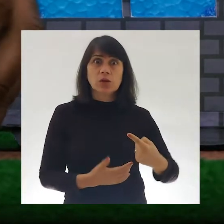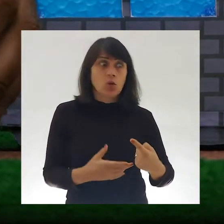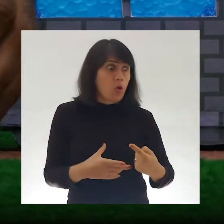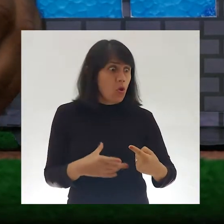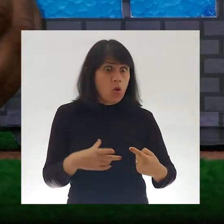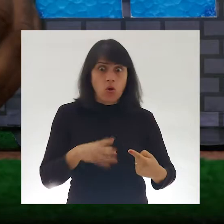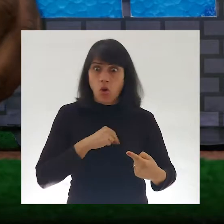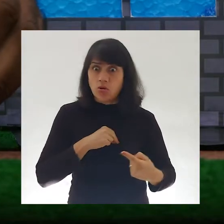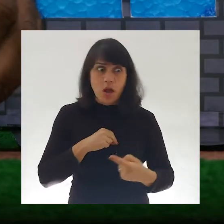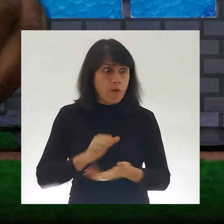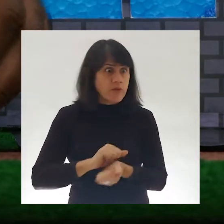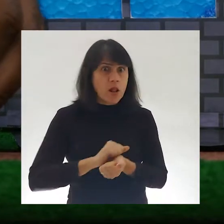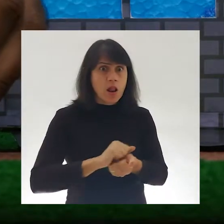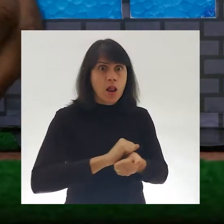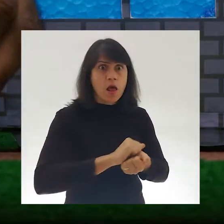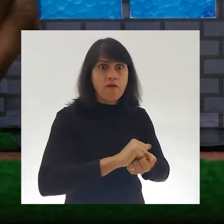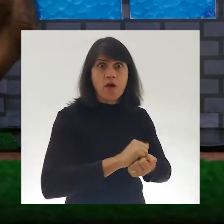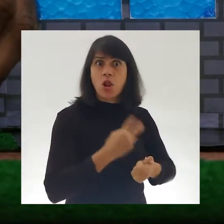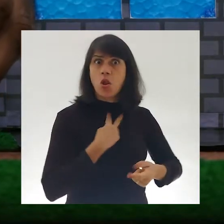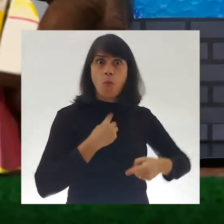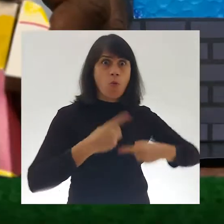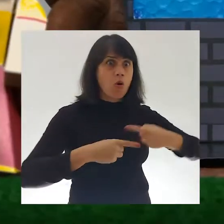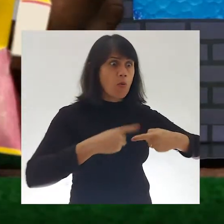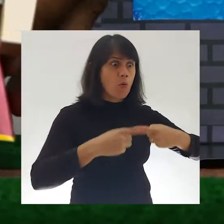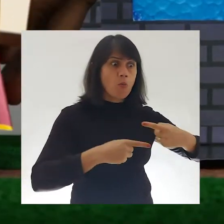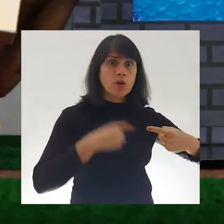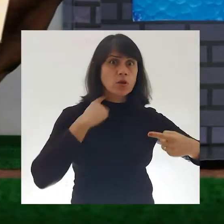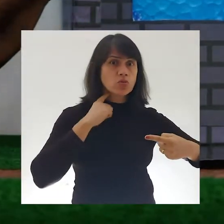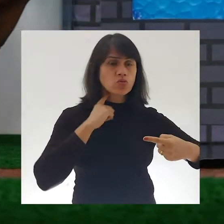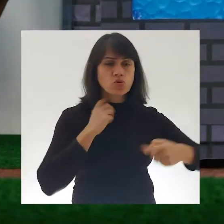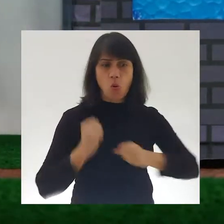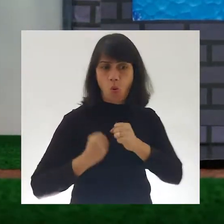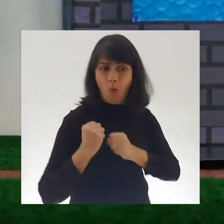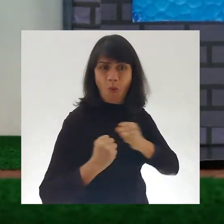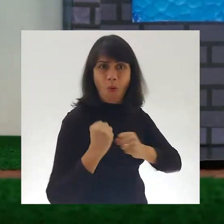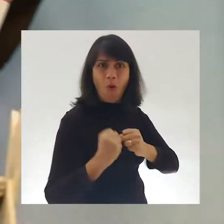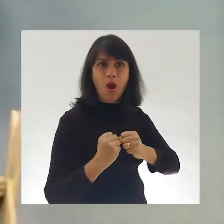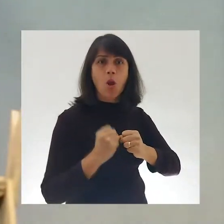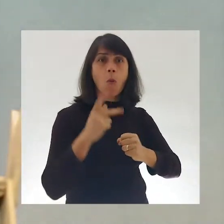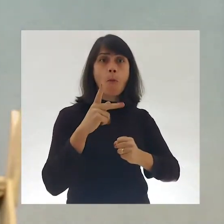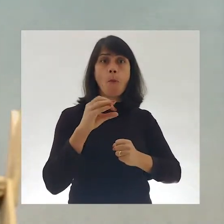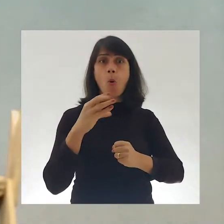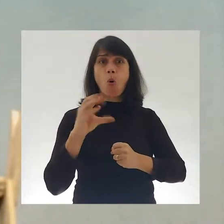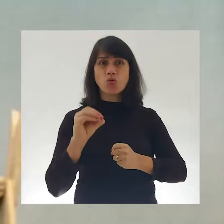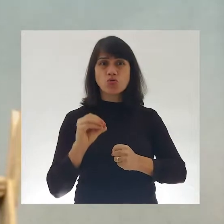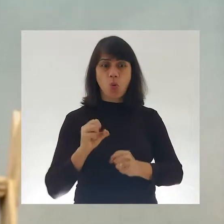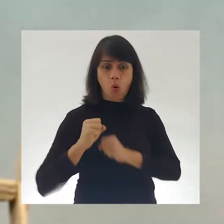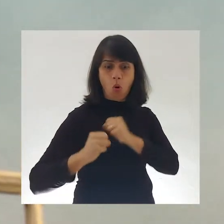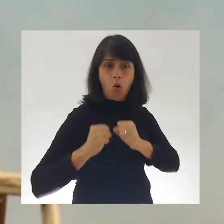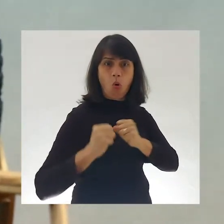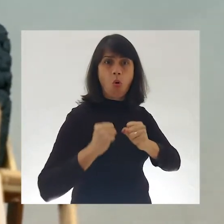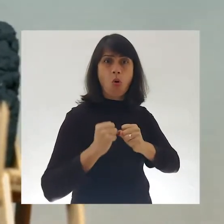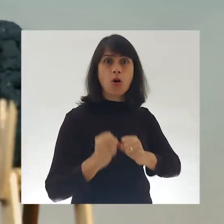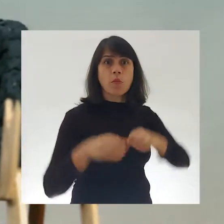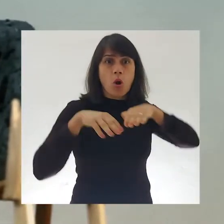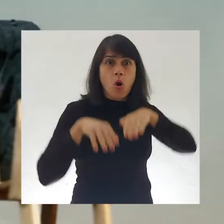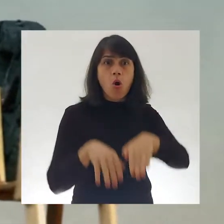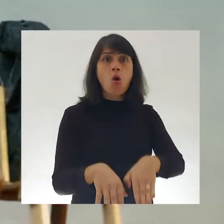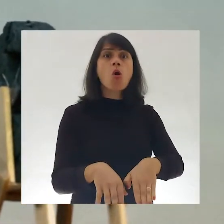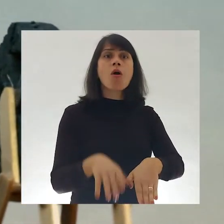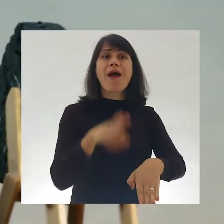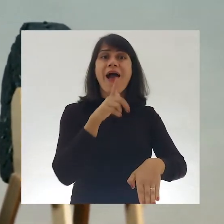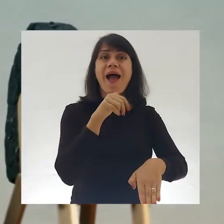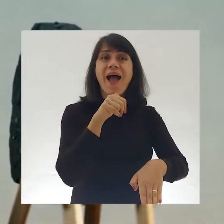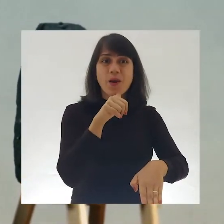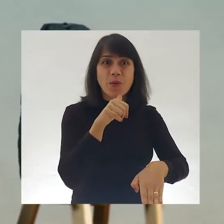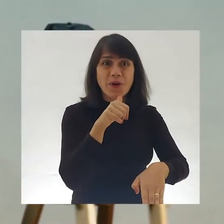Oh, preciso lavar, senão vai manchar. Ela correu para o poço, e quando colocou suas mãos com a bobina